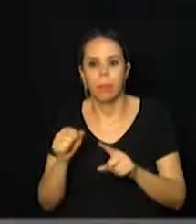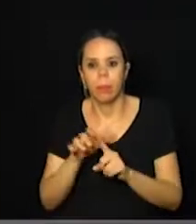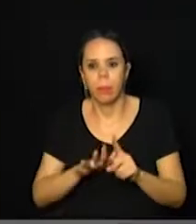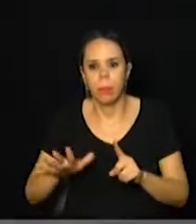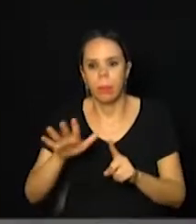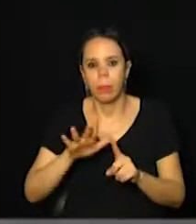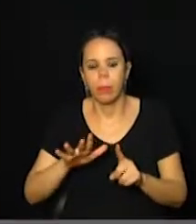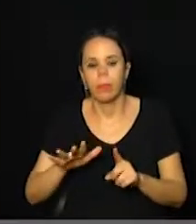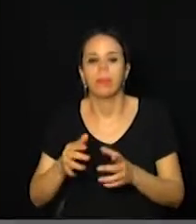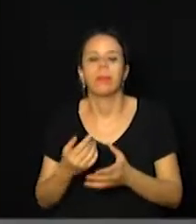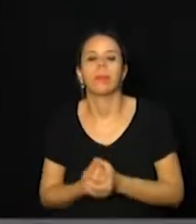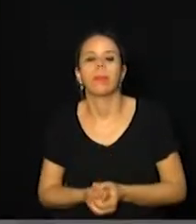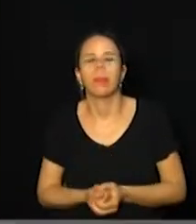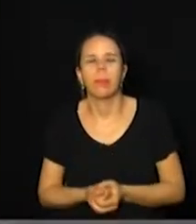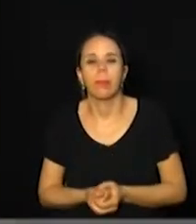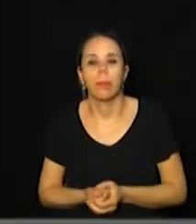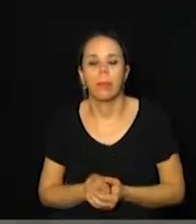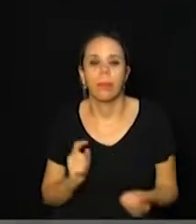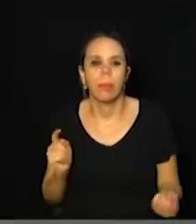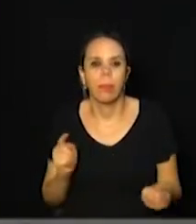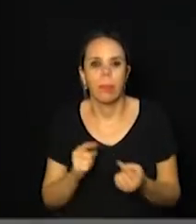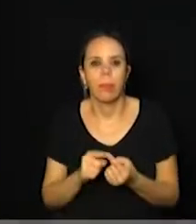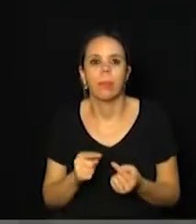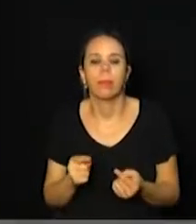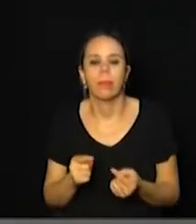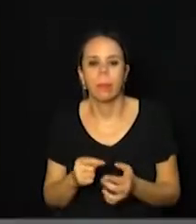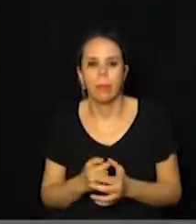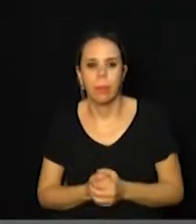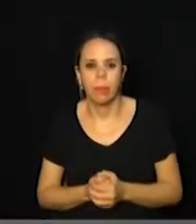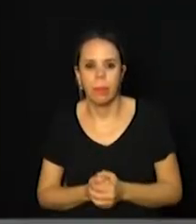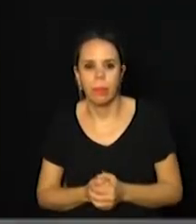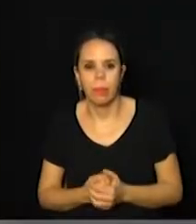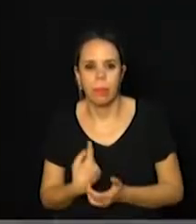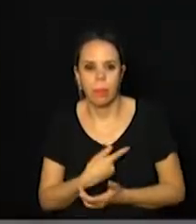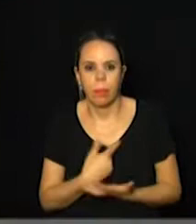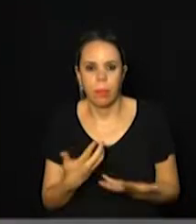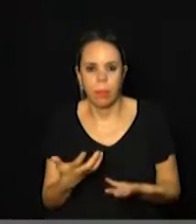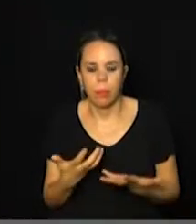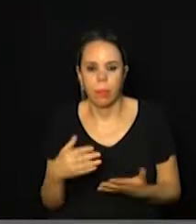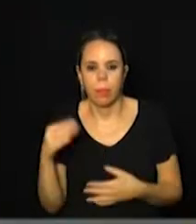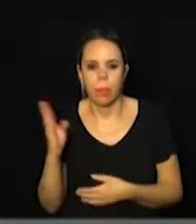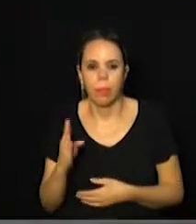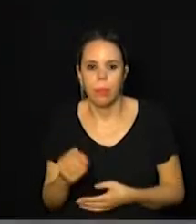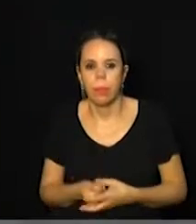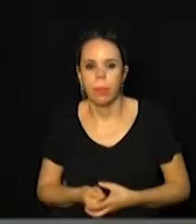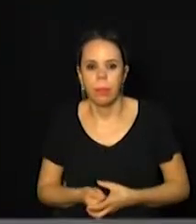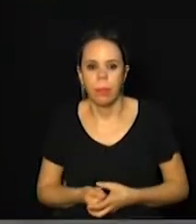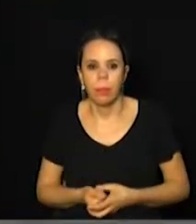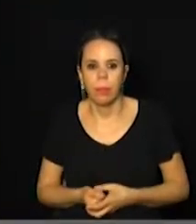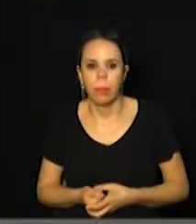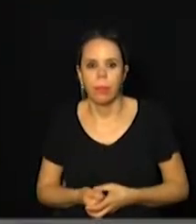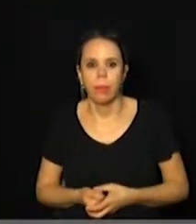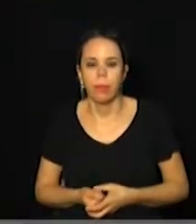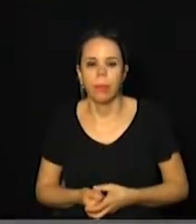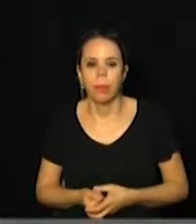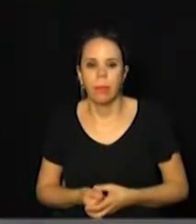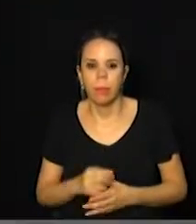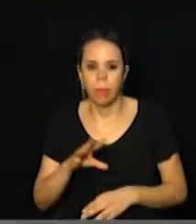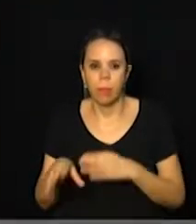tem que dar um e o rumo que nós querem para o Brasil o Hulk